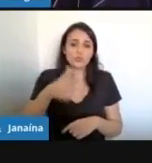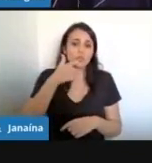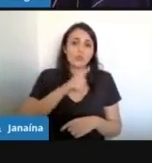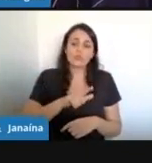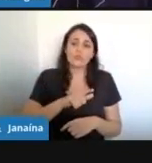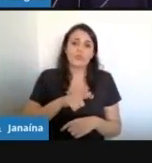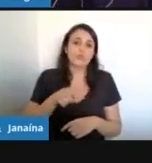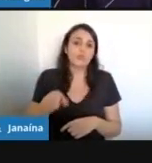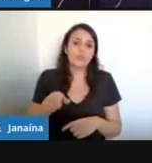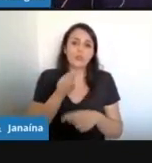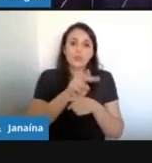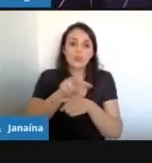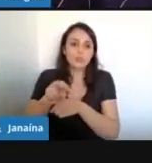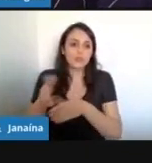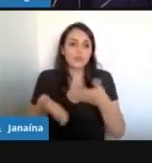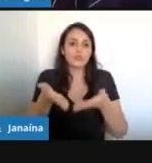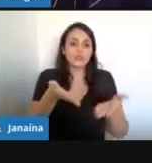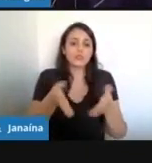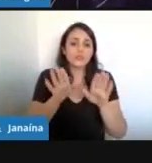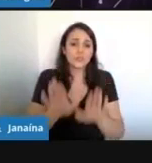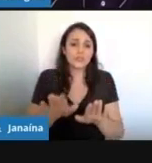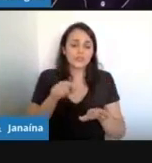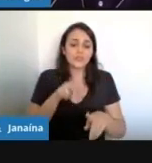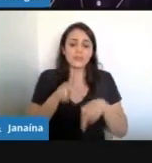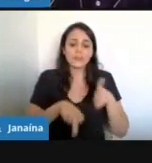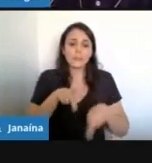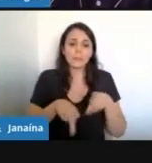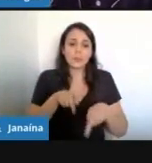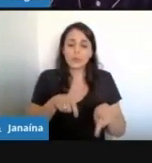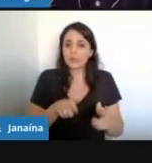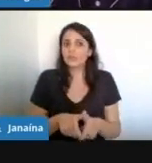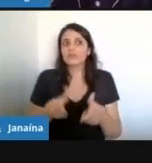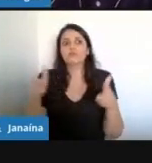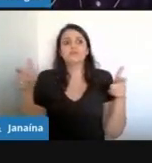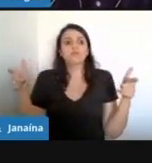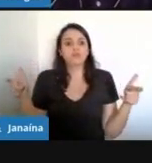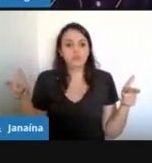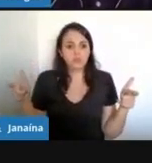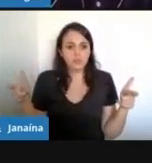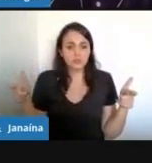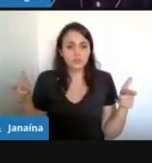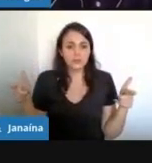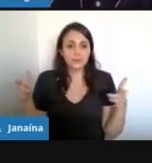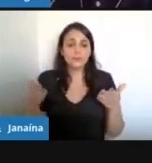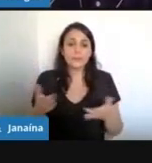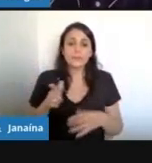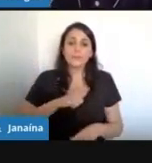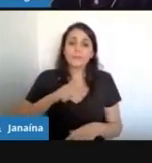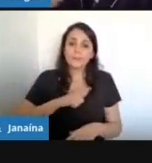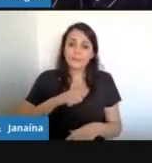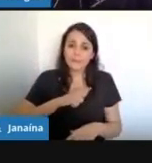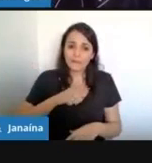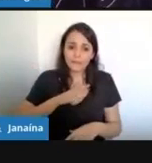demanda na qual a população é muito grande, existe